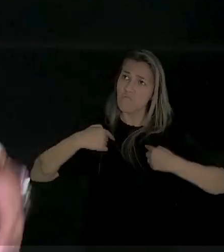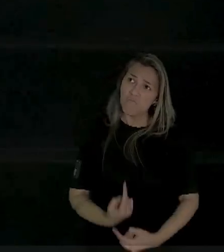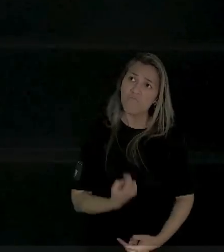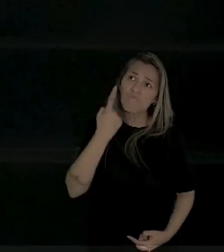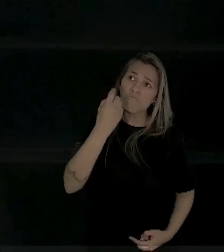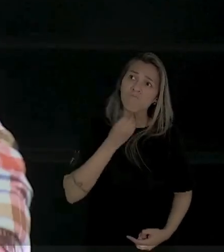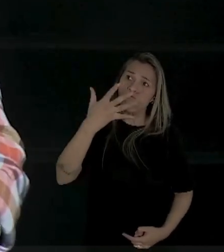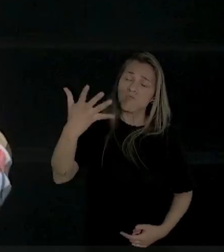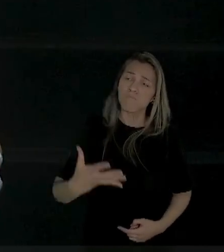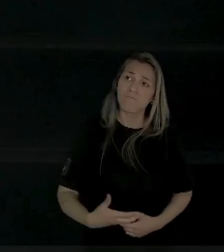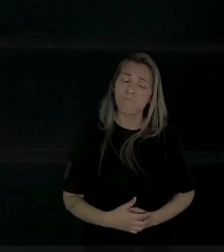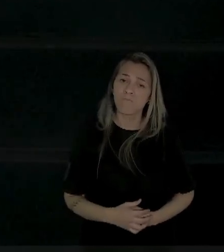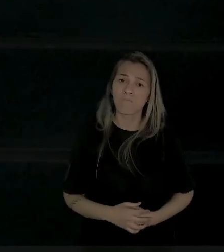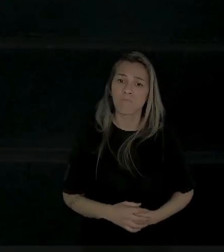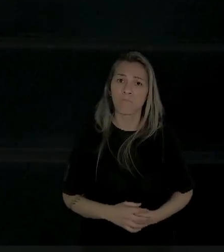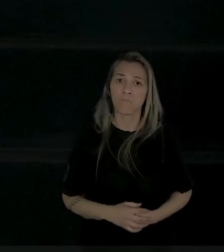é!